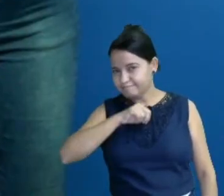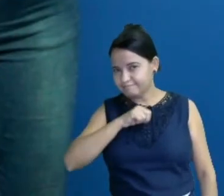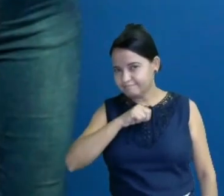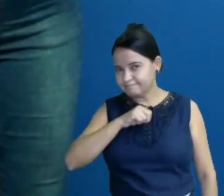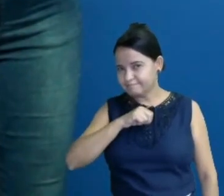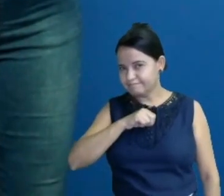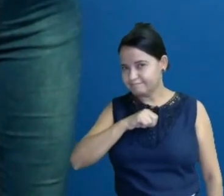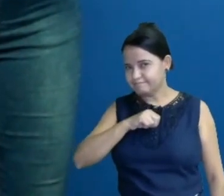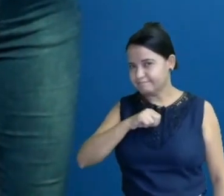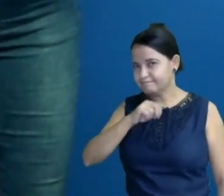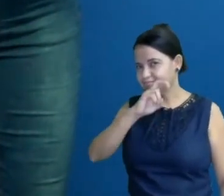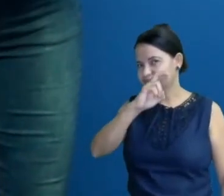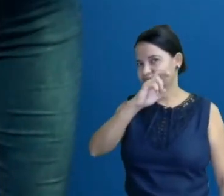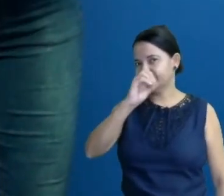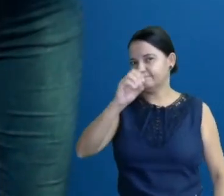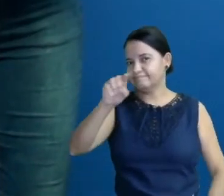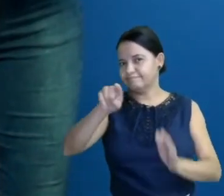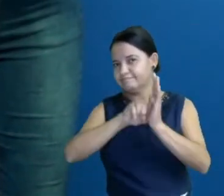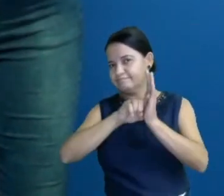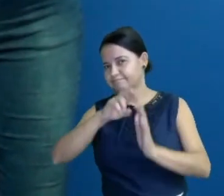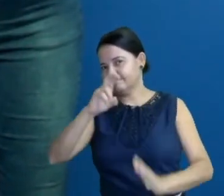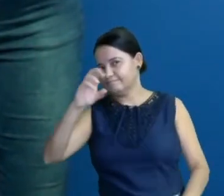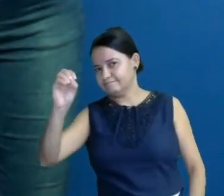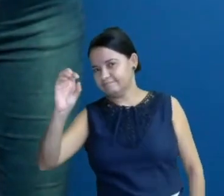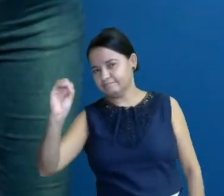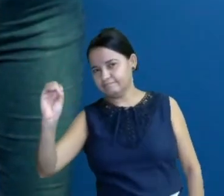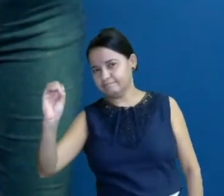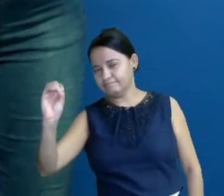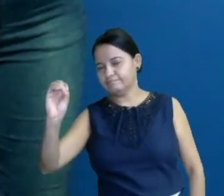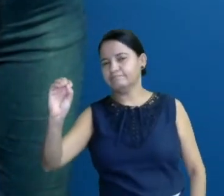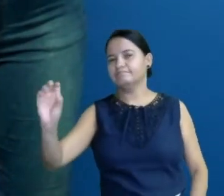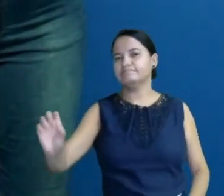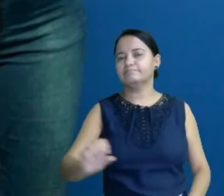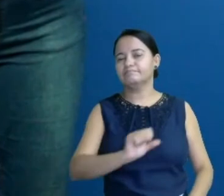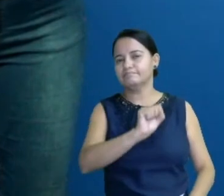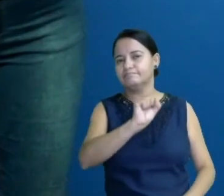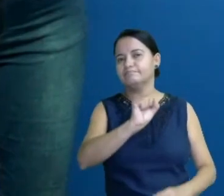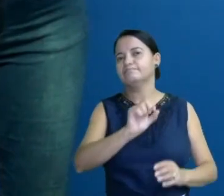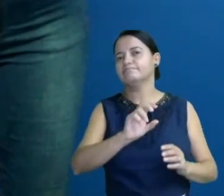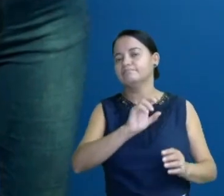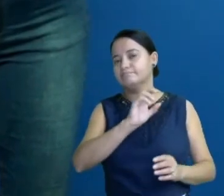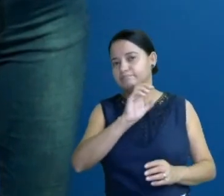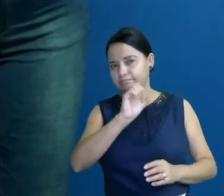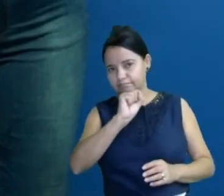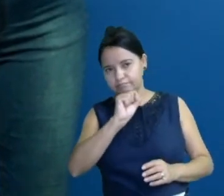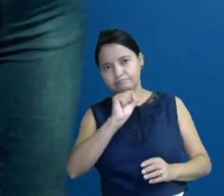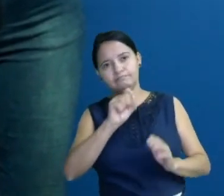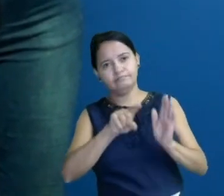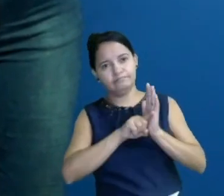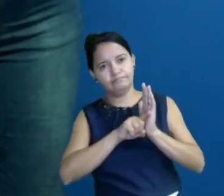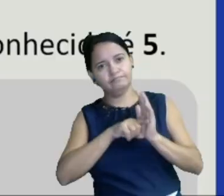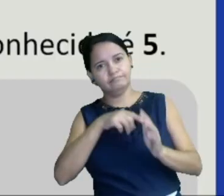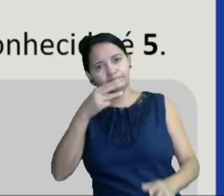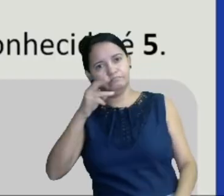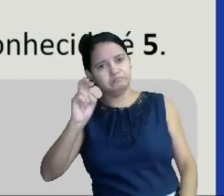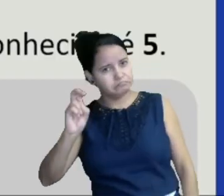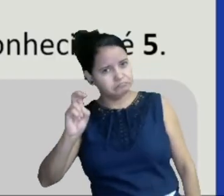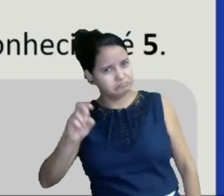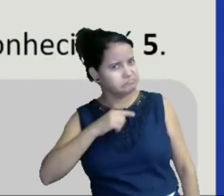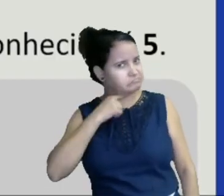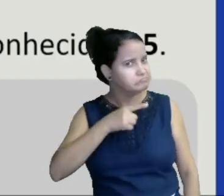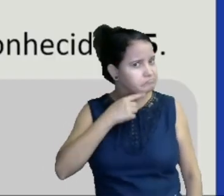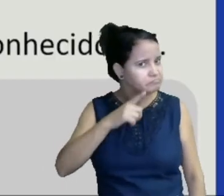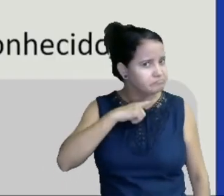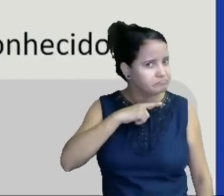para o 8350 - 5005 aí com 8 - 38 - 35 beleza alguma